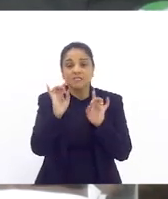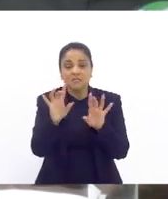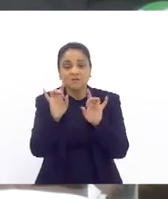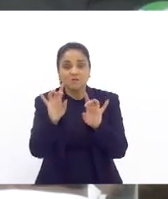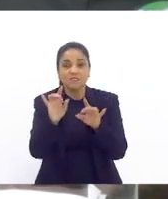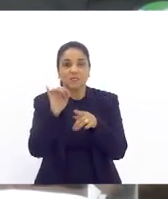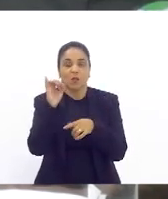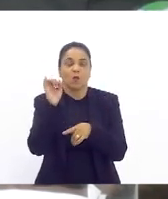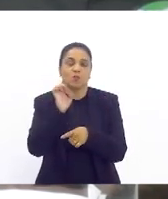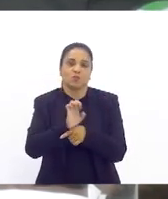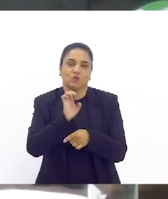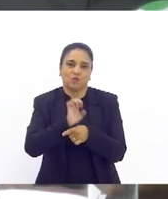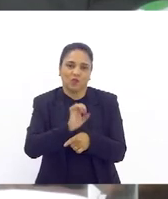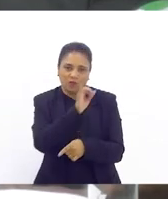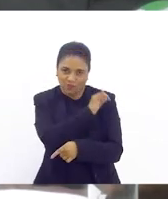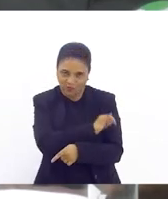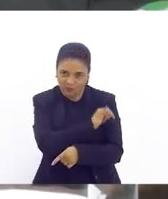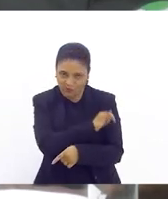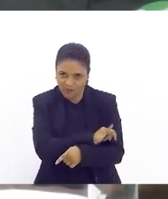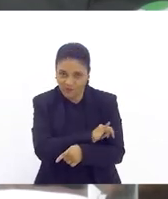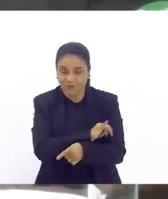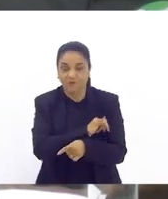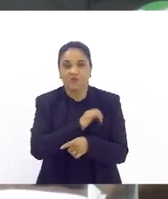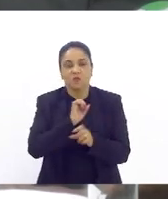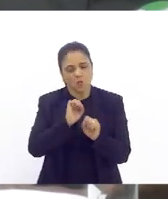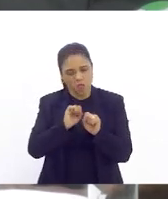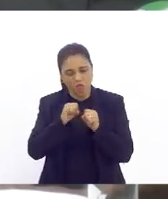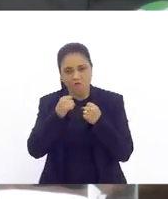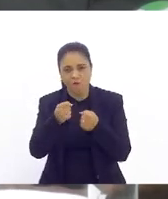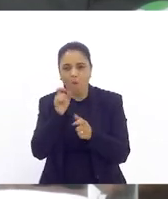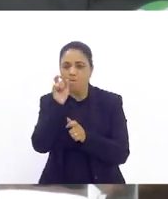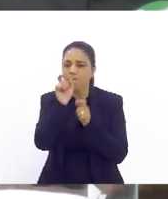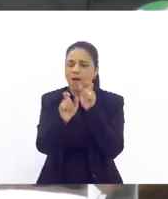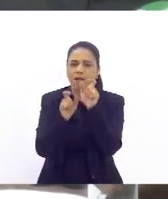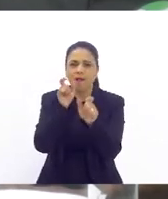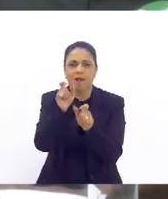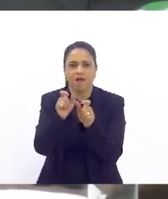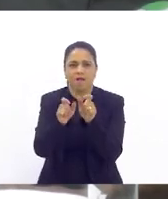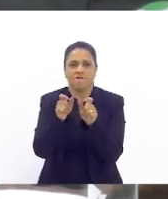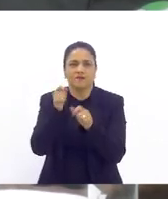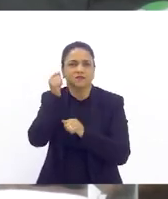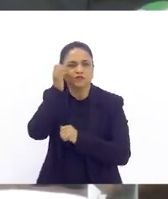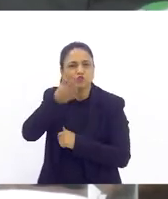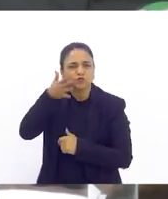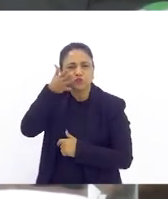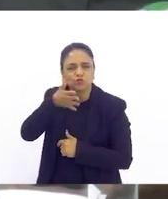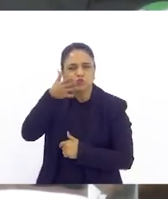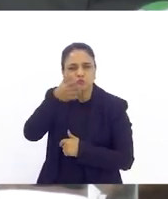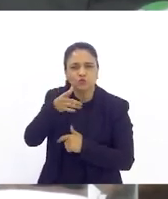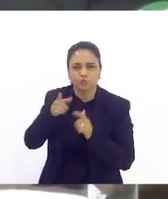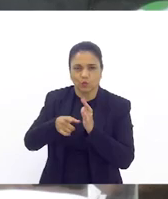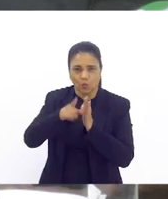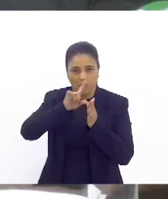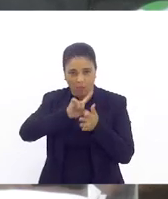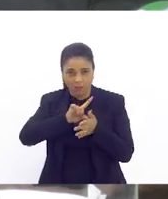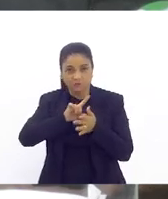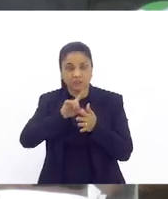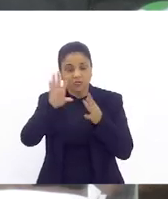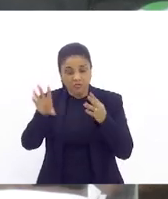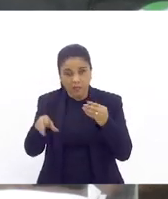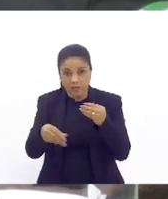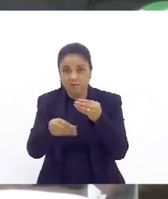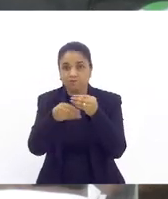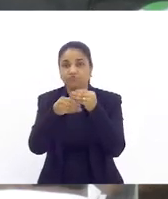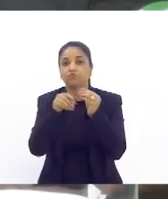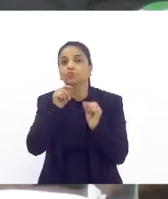Fluminense eu quero reforçar as palavras já ditas anteriormente e também acrescentar